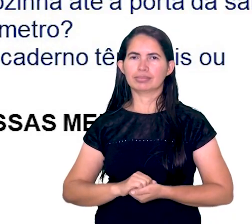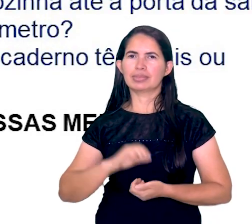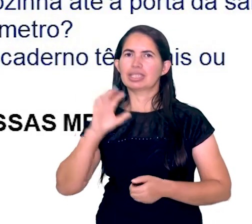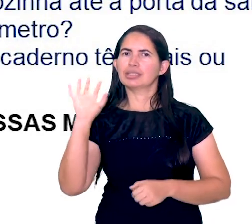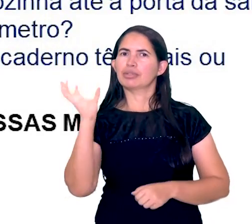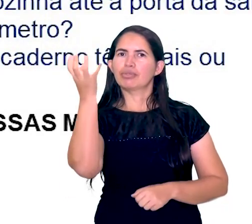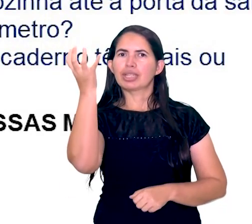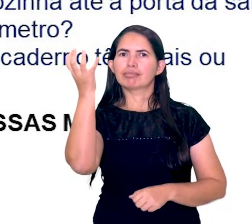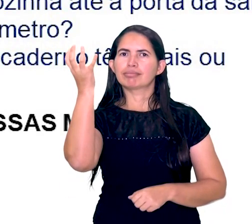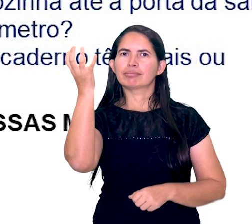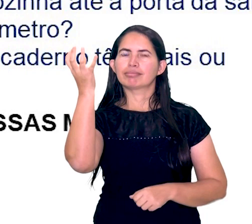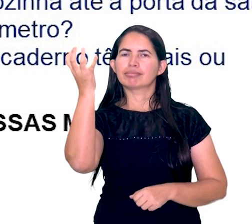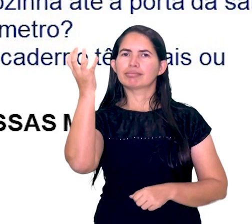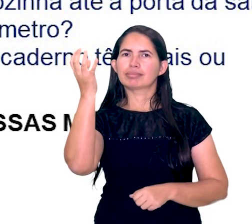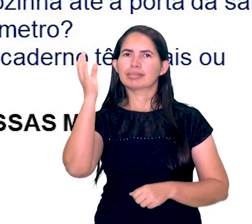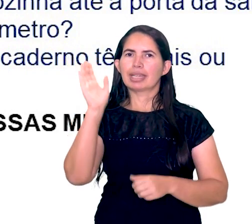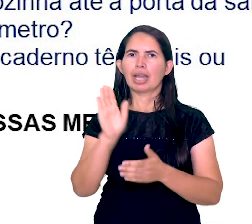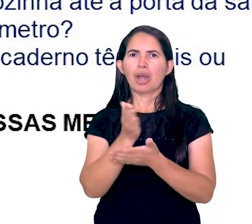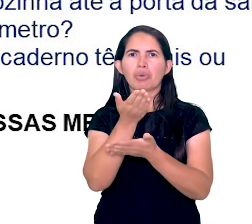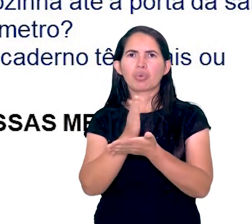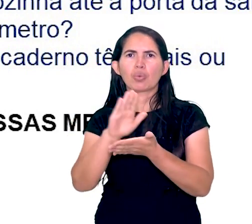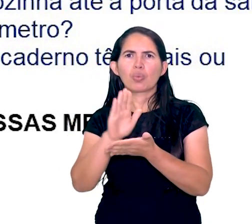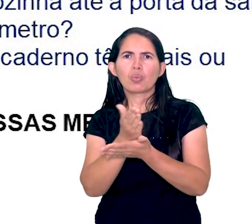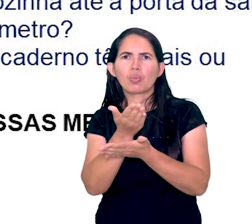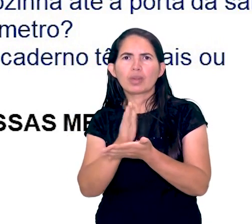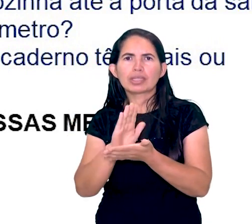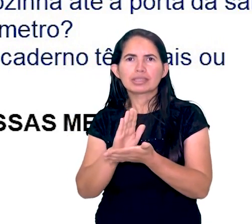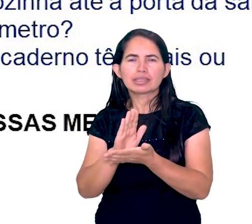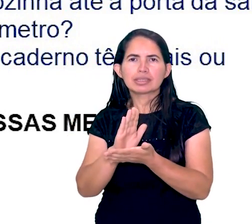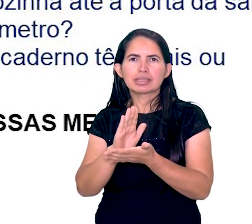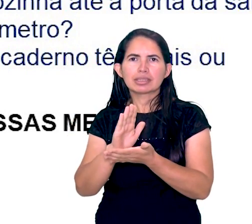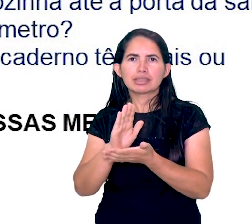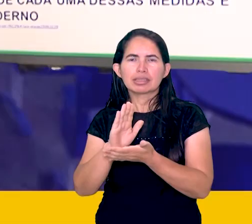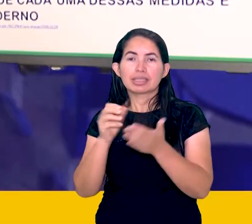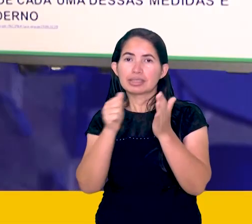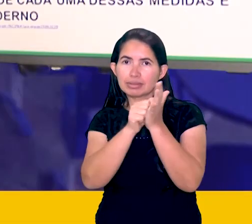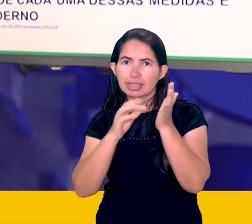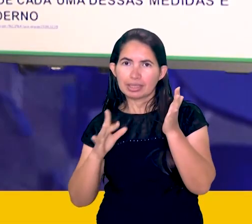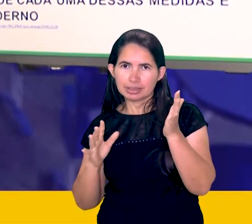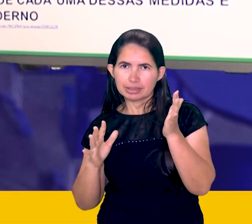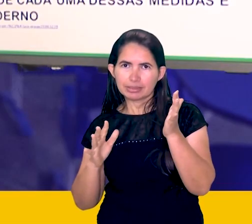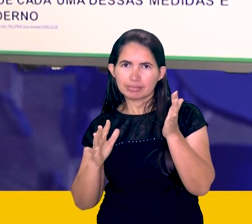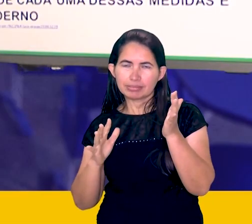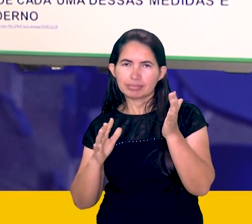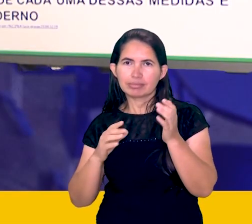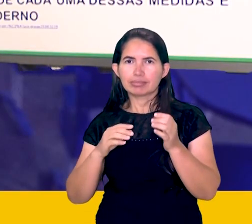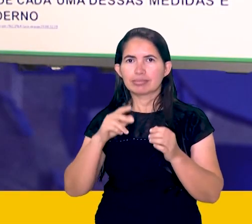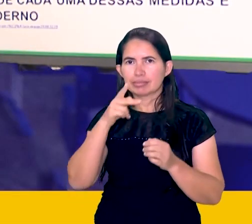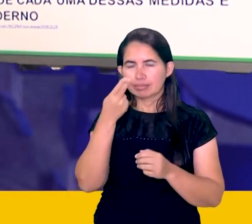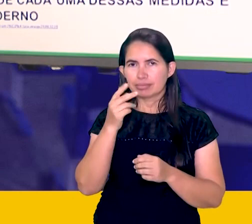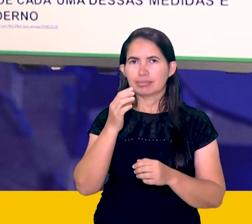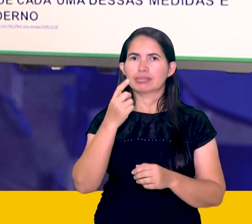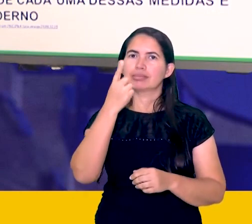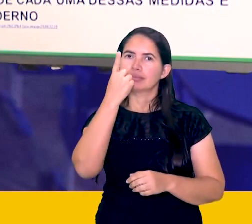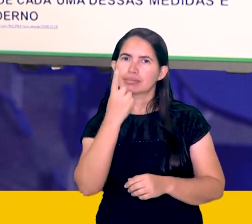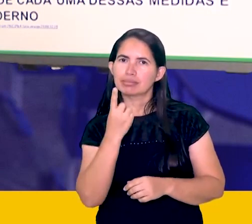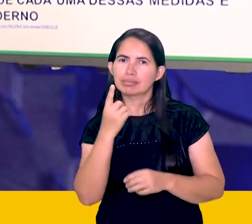Vamos resolver alguns questionamentos aqui relacionados sobre unidade de